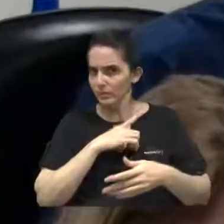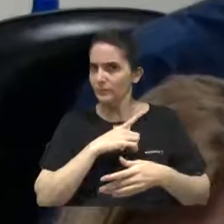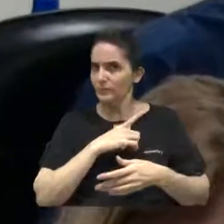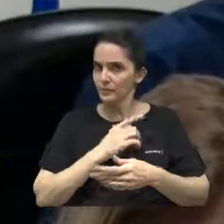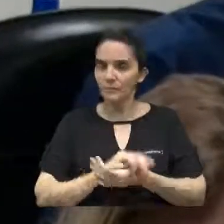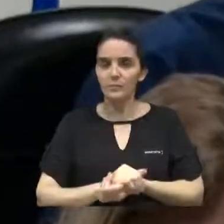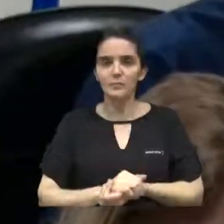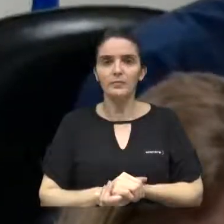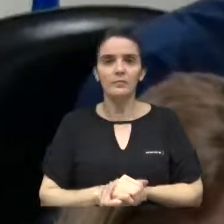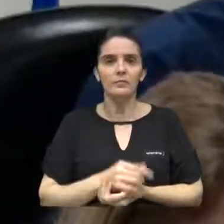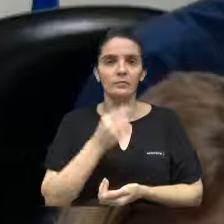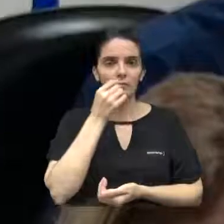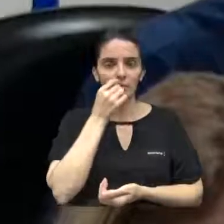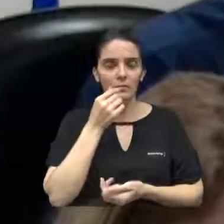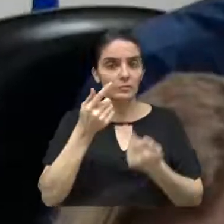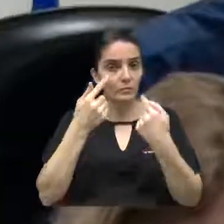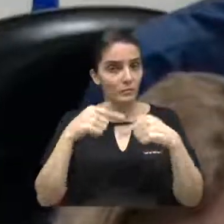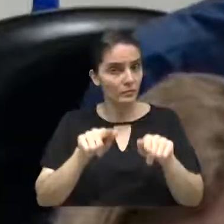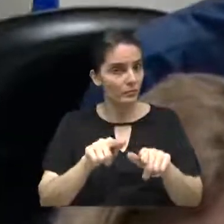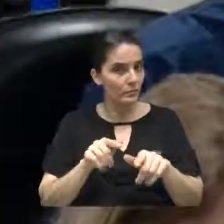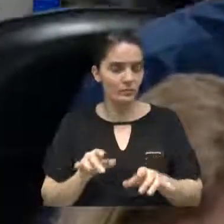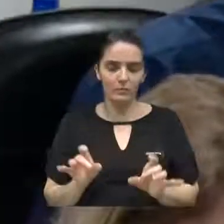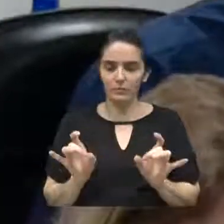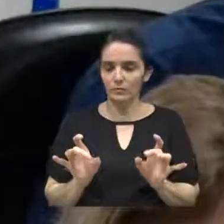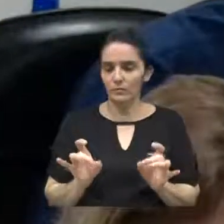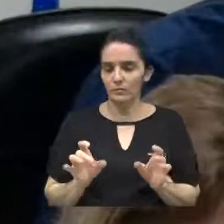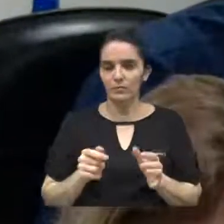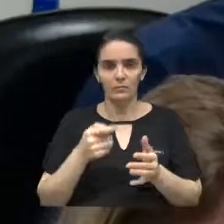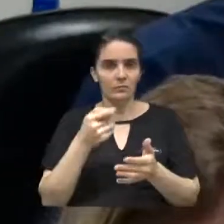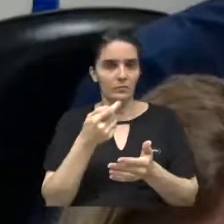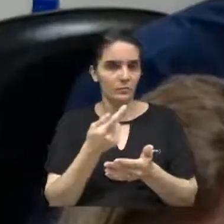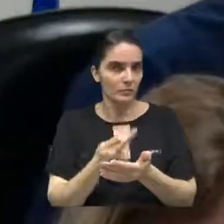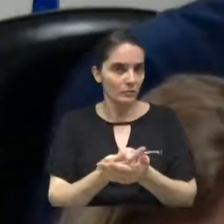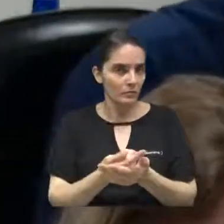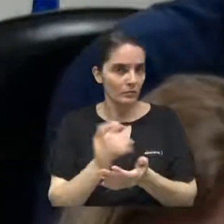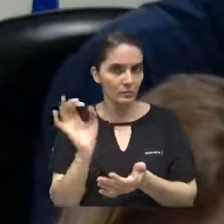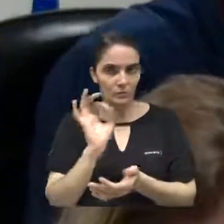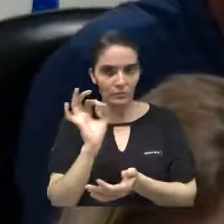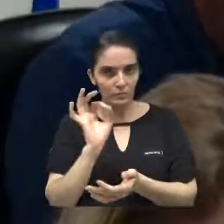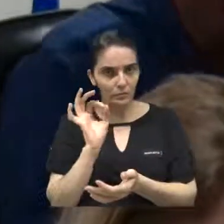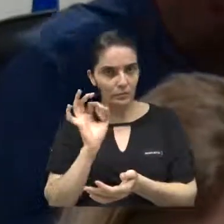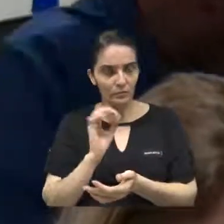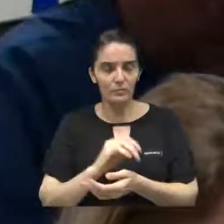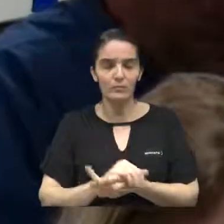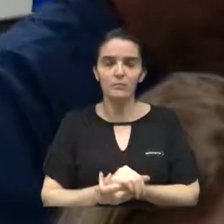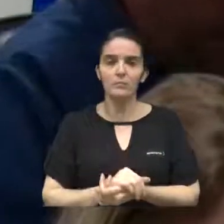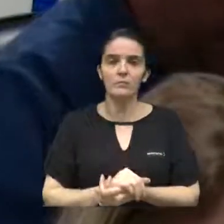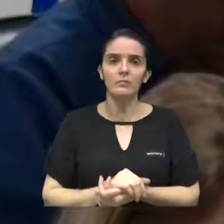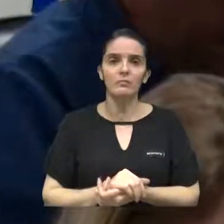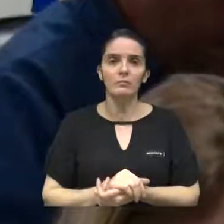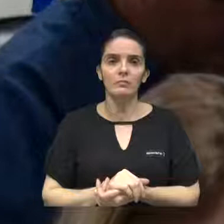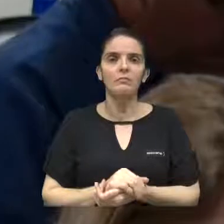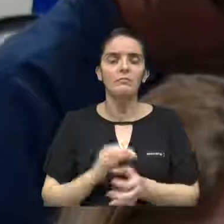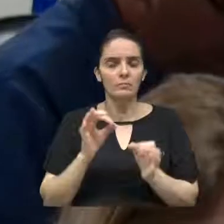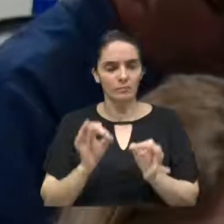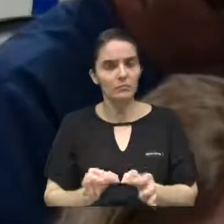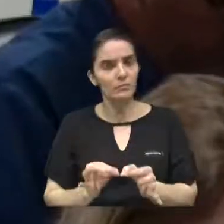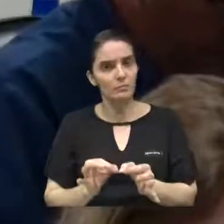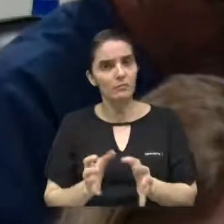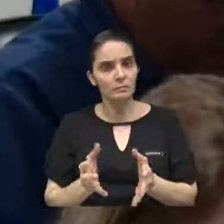Não sou contra a prática mercantil da venda de produtos e serviços. Isso faz parte do